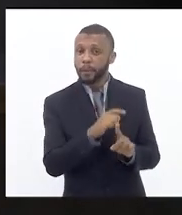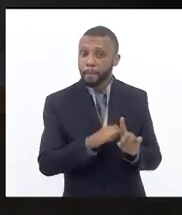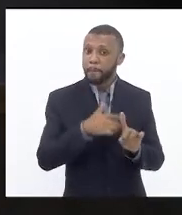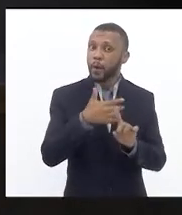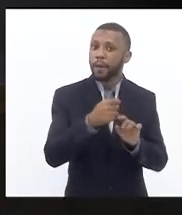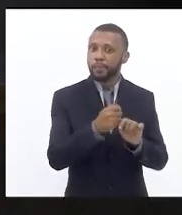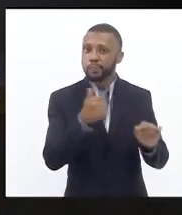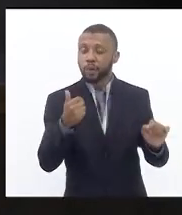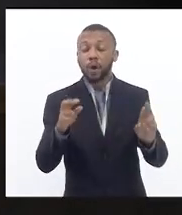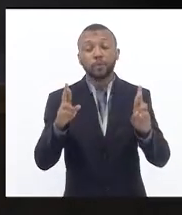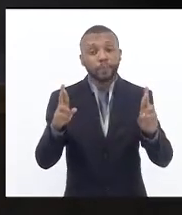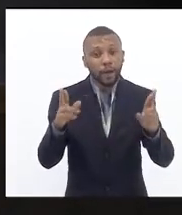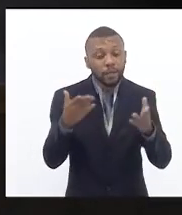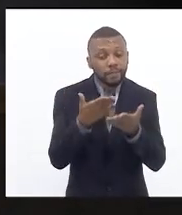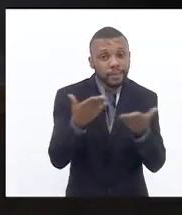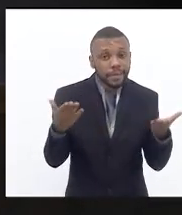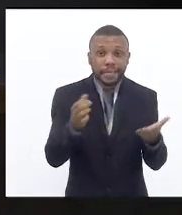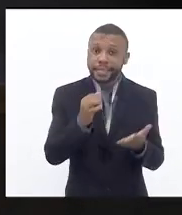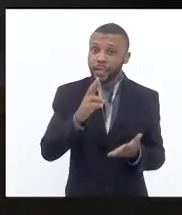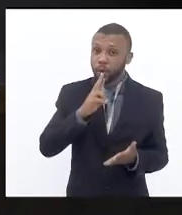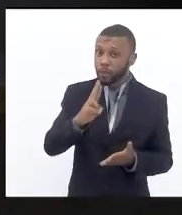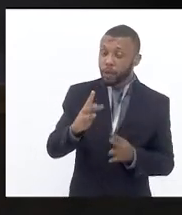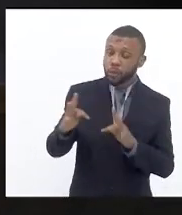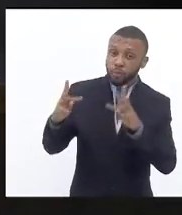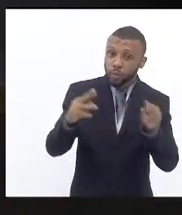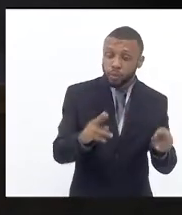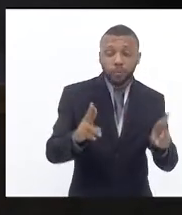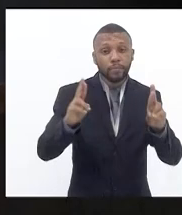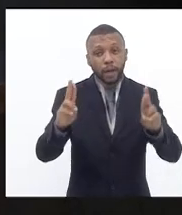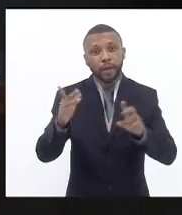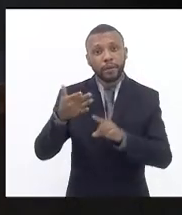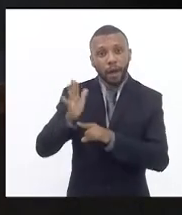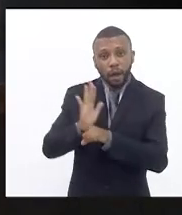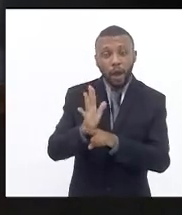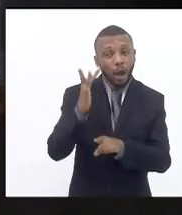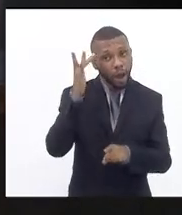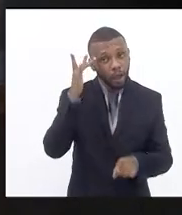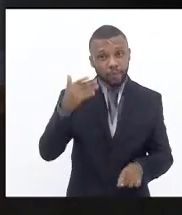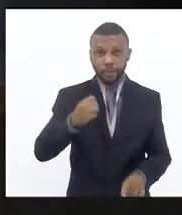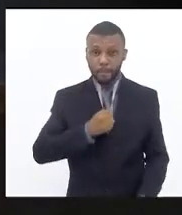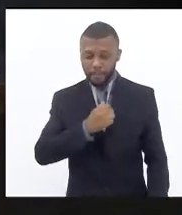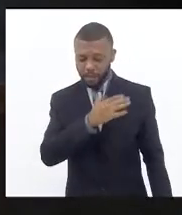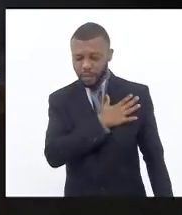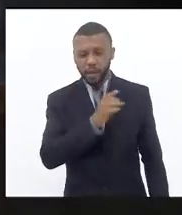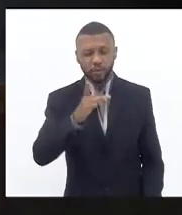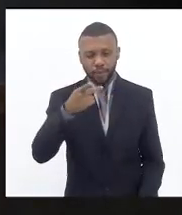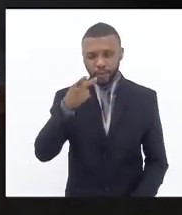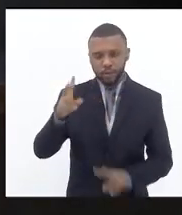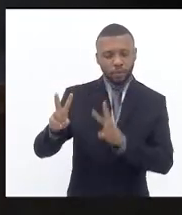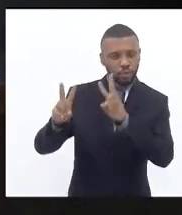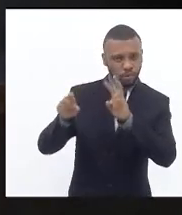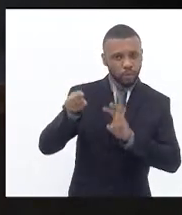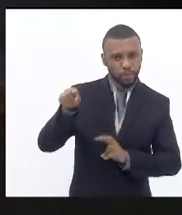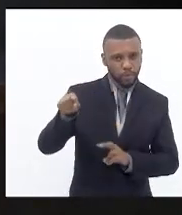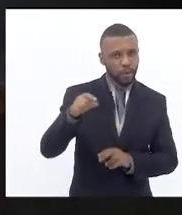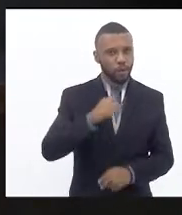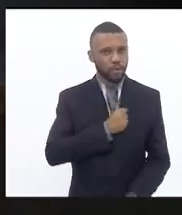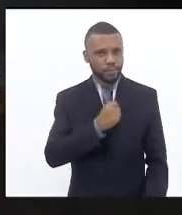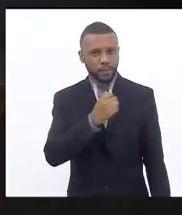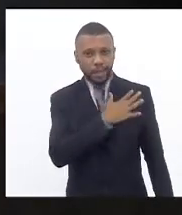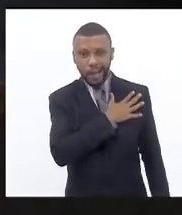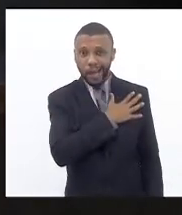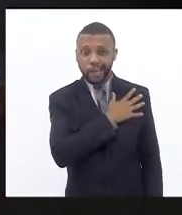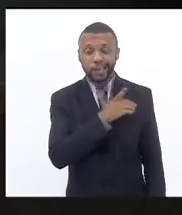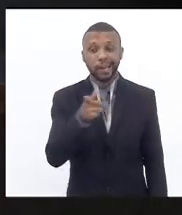não respondi a todos eu espero de alguma forma ter contribuído acho que os tô falando os militares mas os